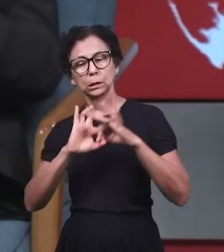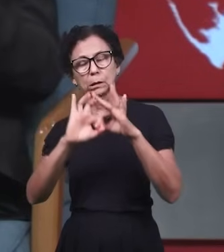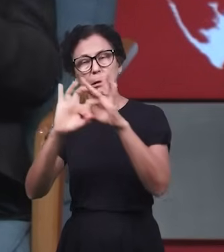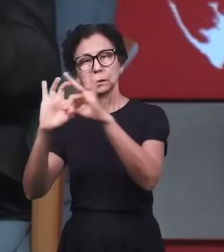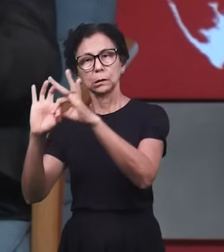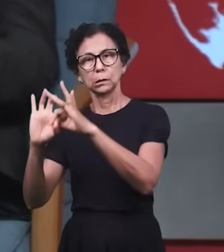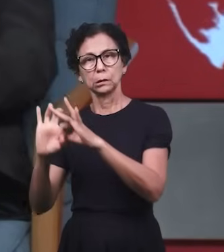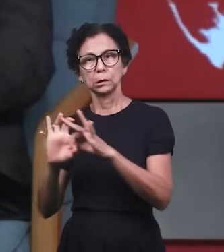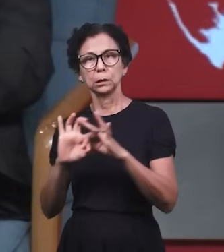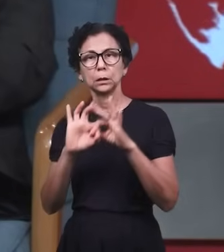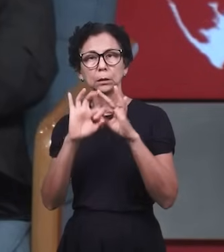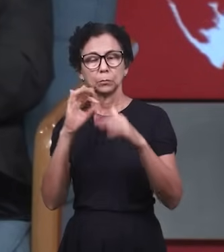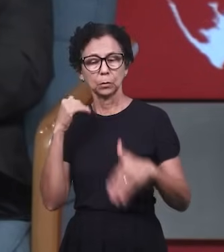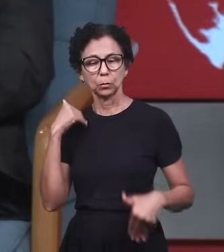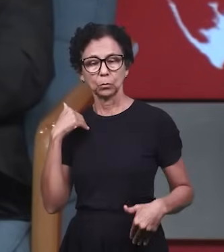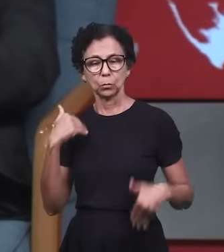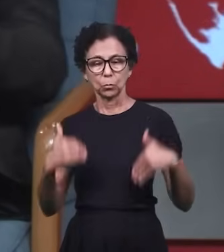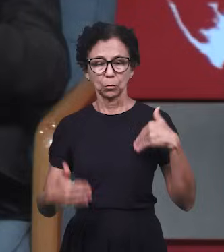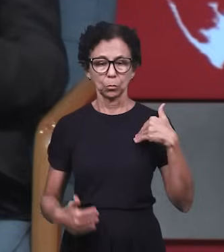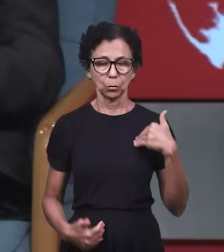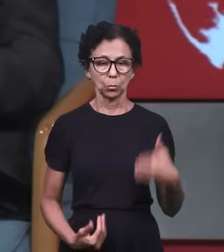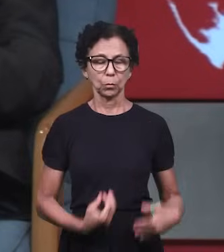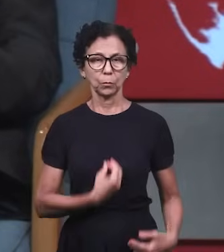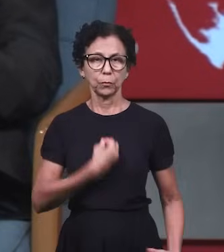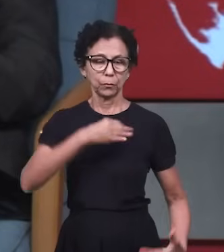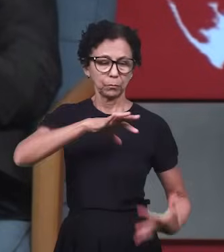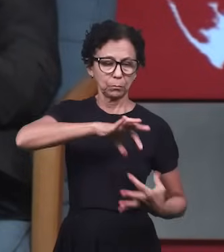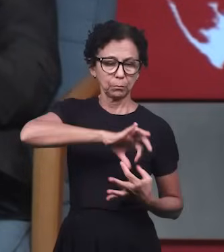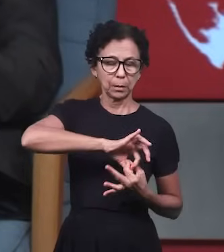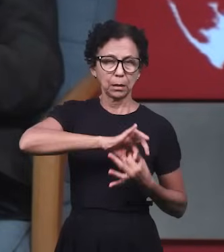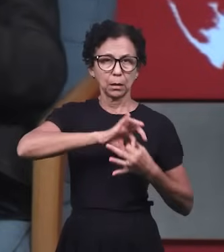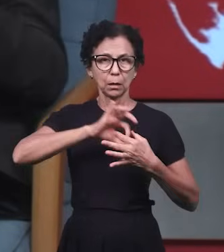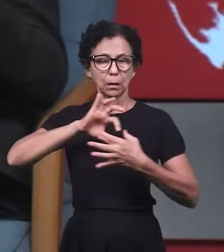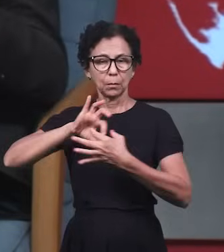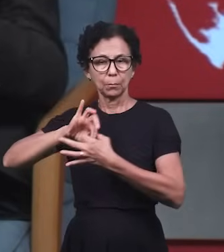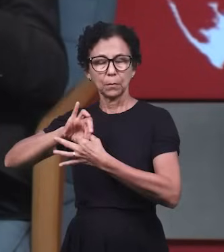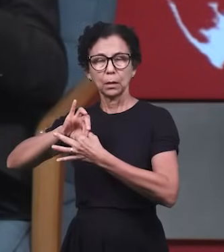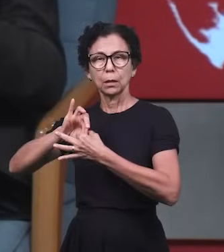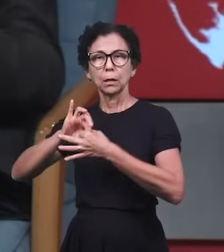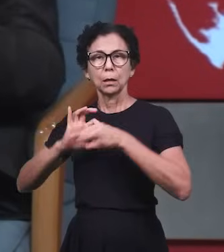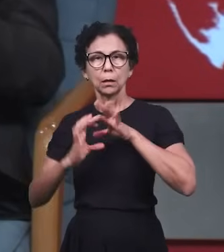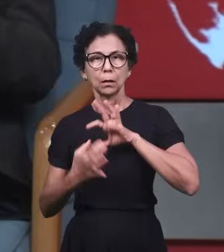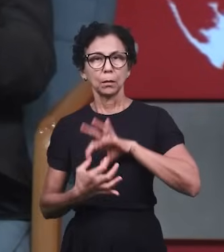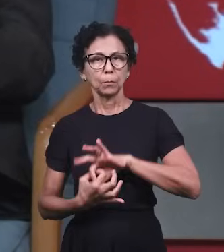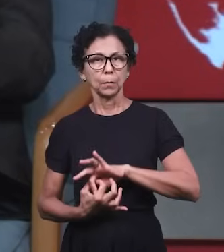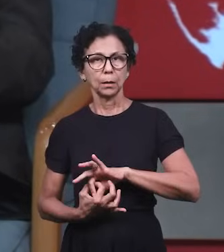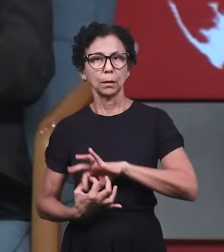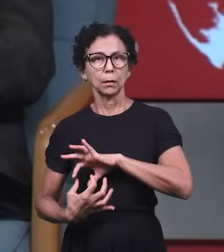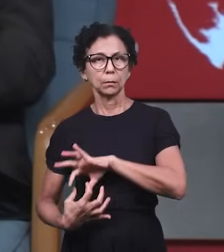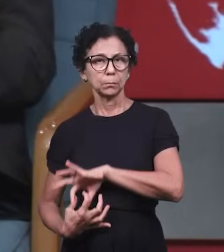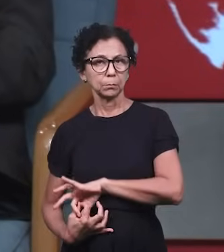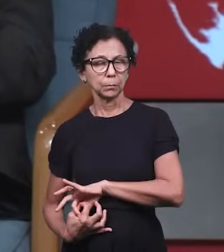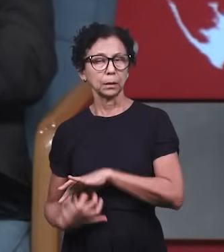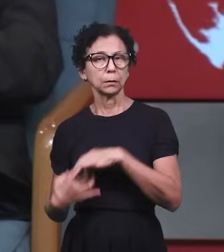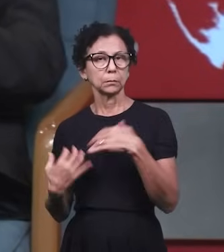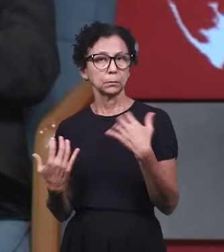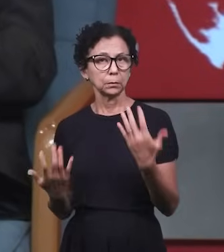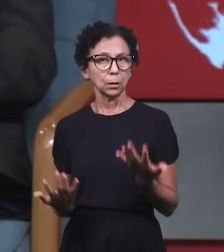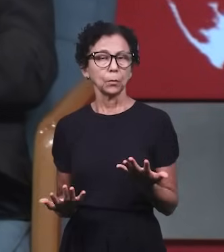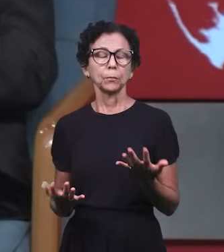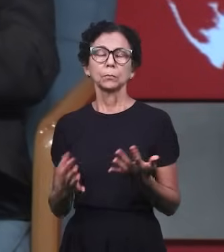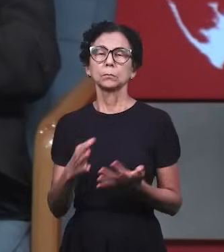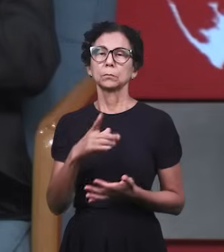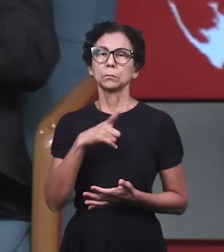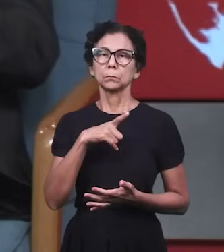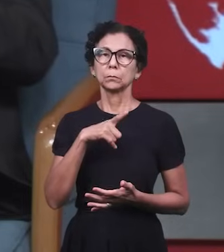a manter o corpo vivo. Há uma integração. Então, dentro da igreja, isso também é importante. Então, você